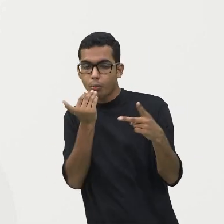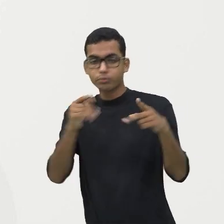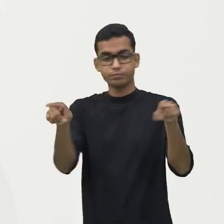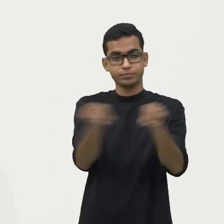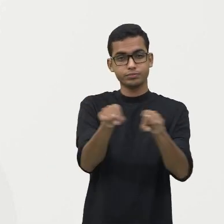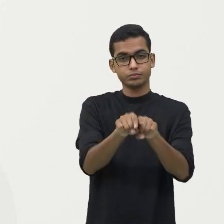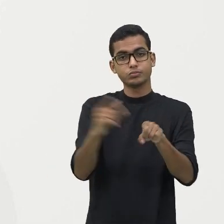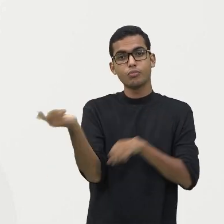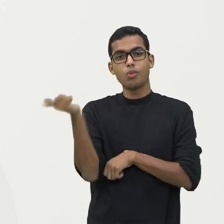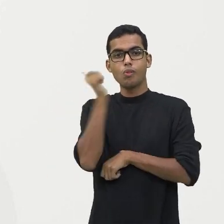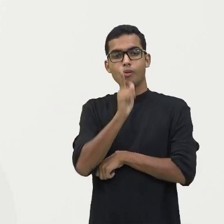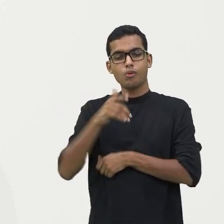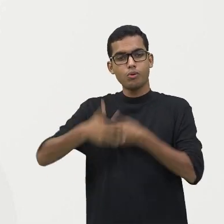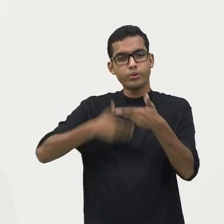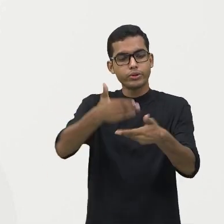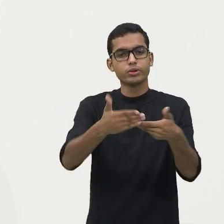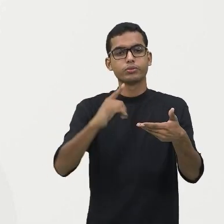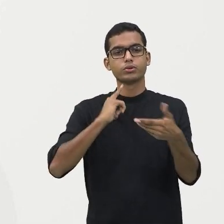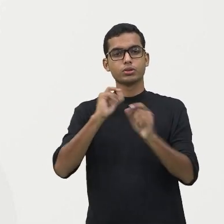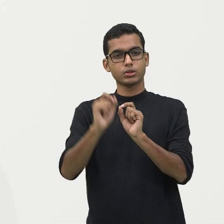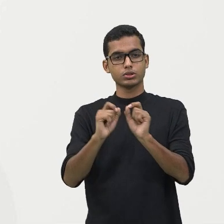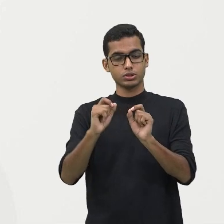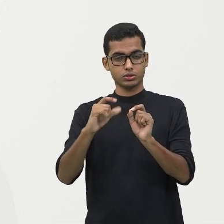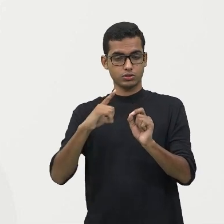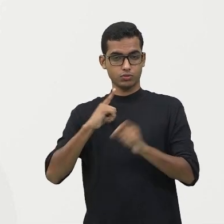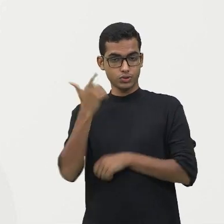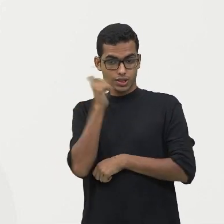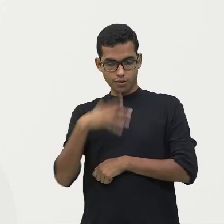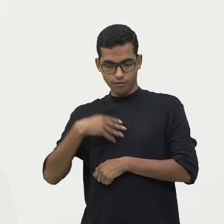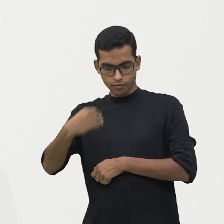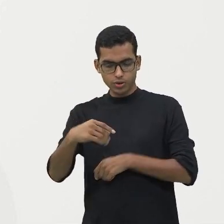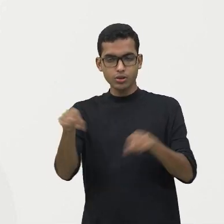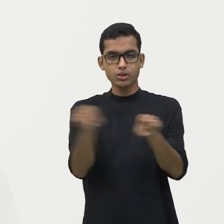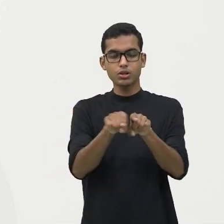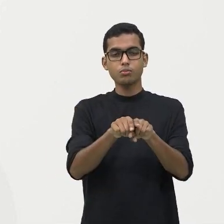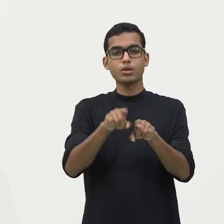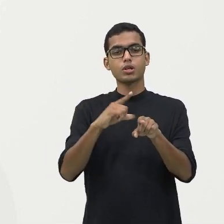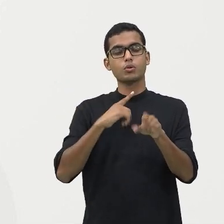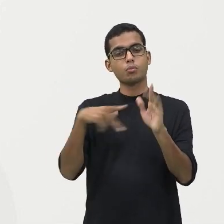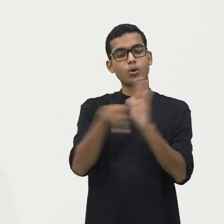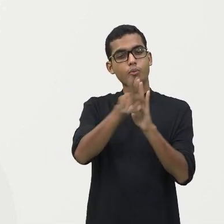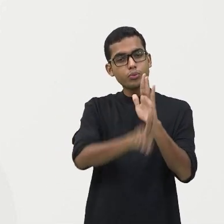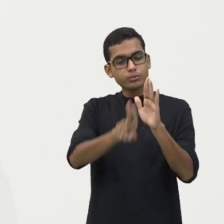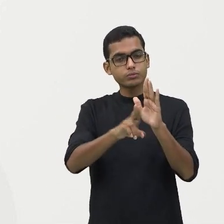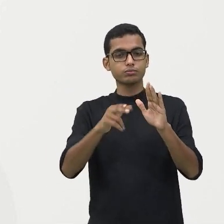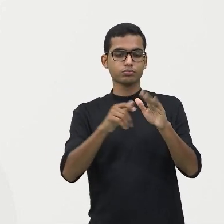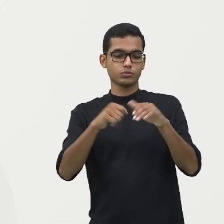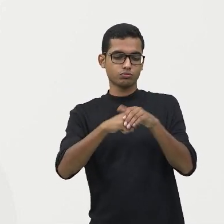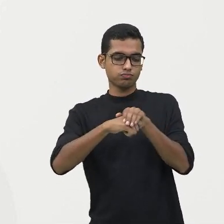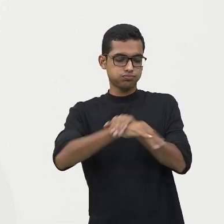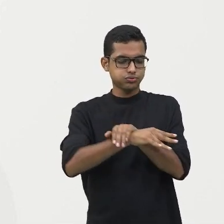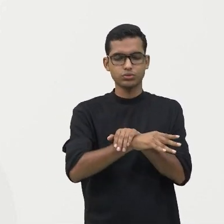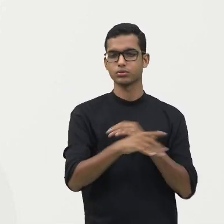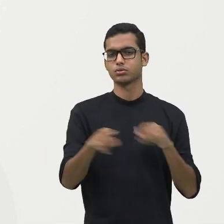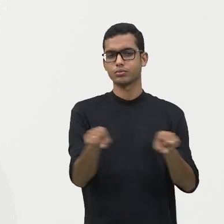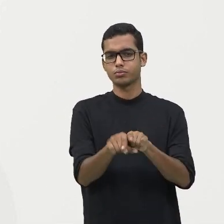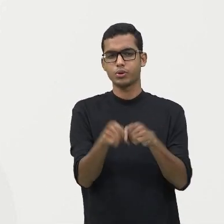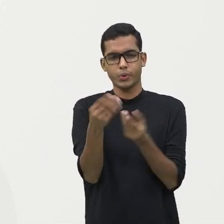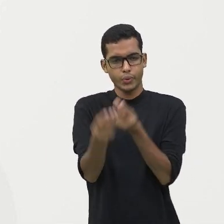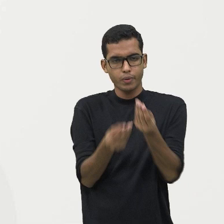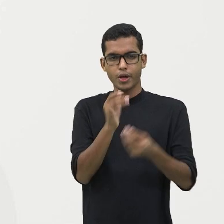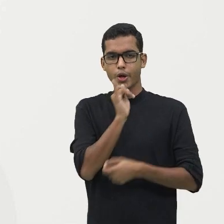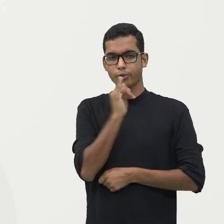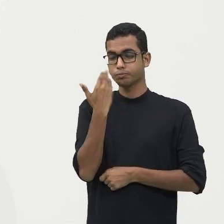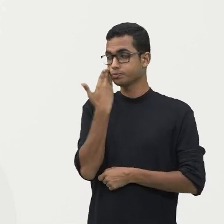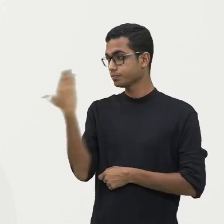anfíbios, répteis e aves, eles já têm sistema digestório mesmo, tá bom? Como a gente está vendo aqui nesse peixe, ó,